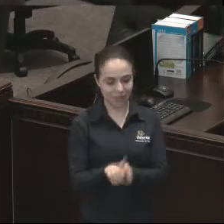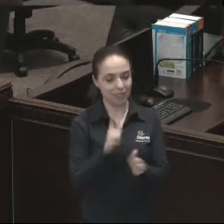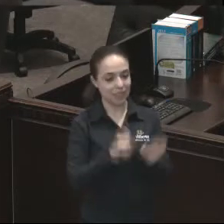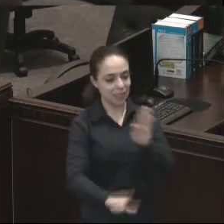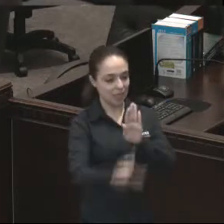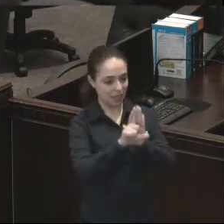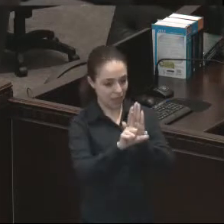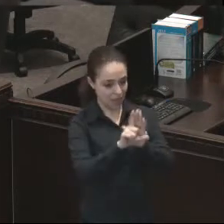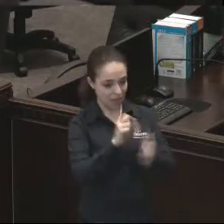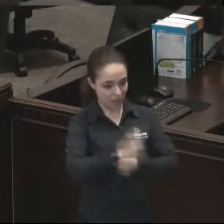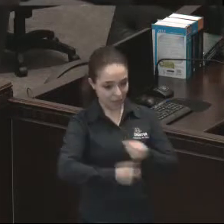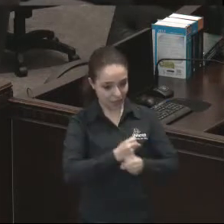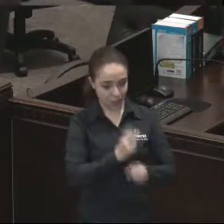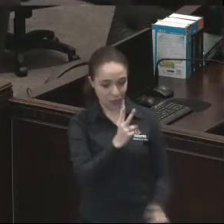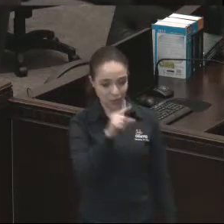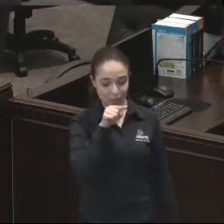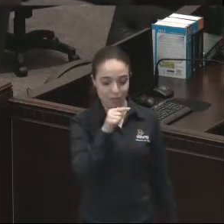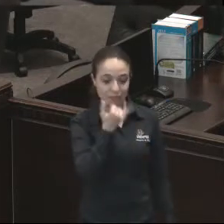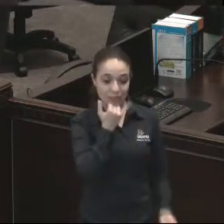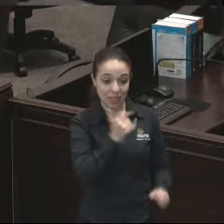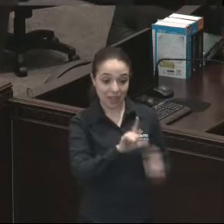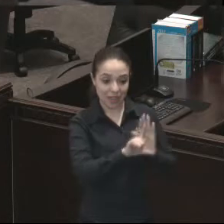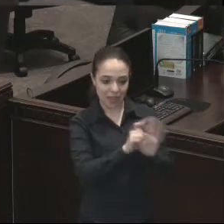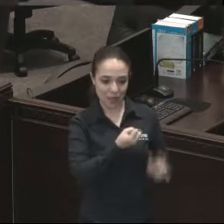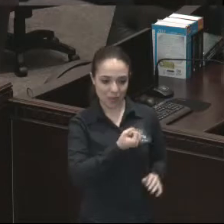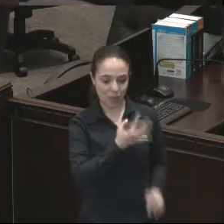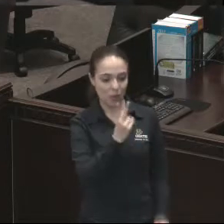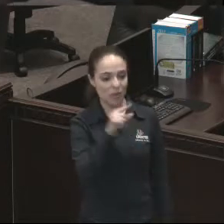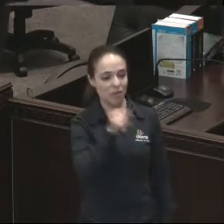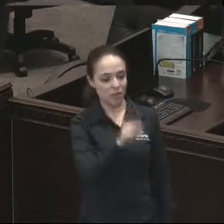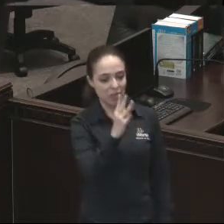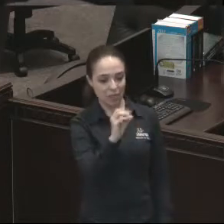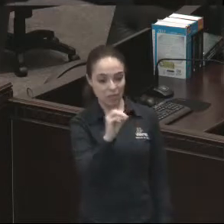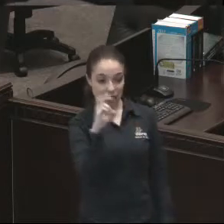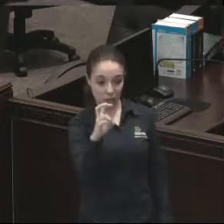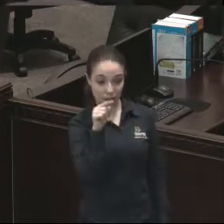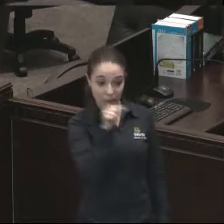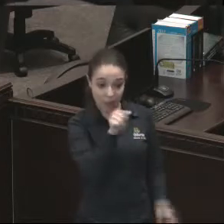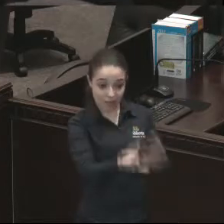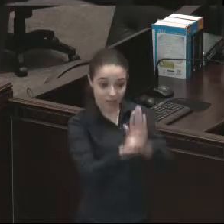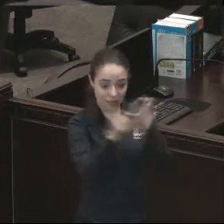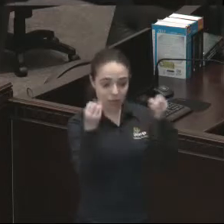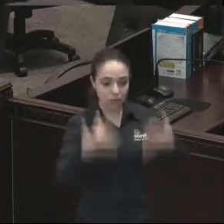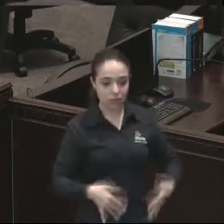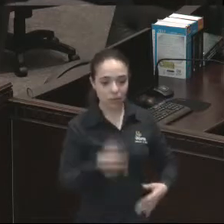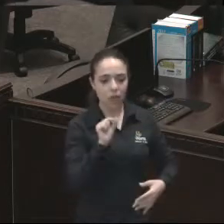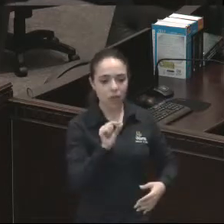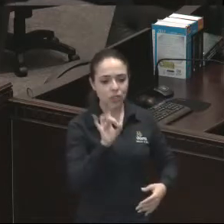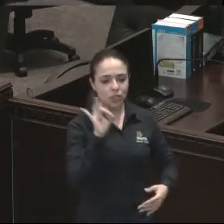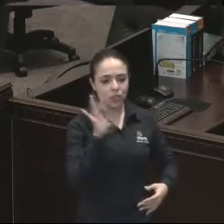é a 12.305, que é a Política Nacional de Resíduos Sólidos, e que diz somente que